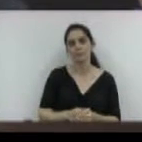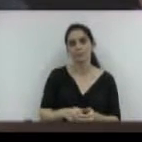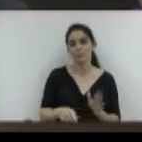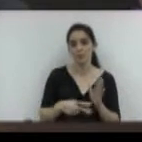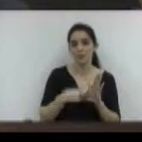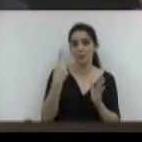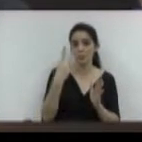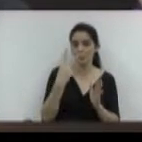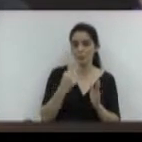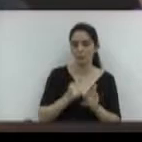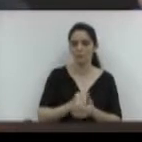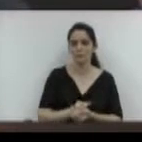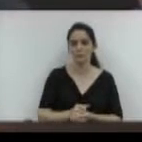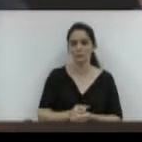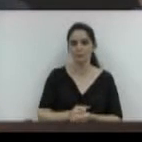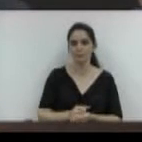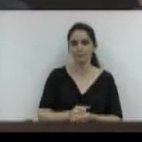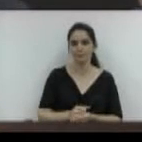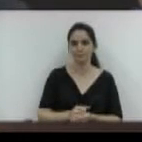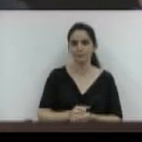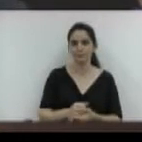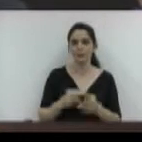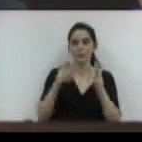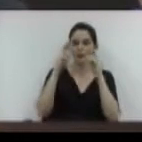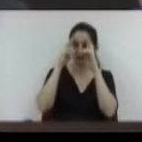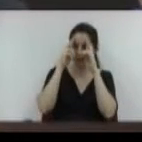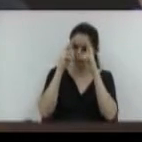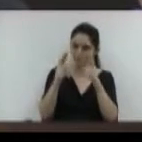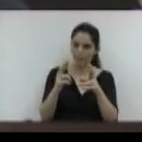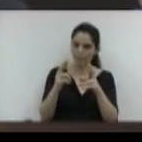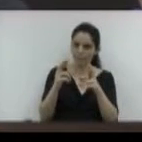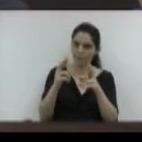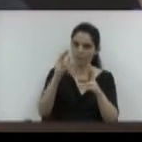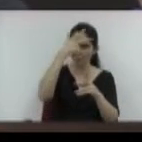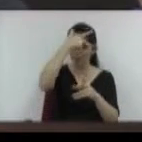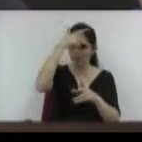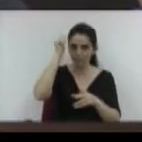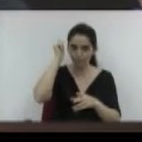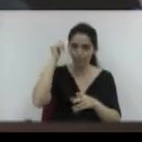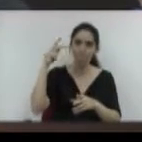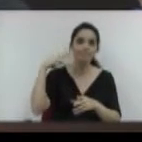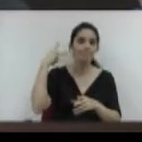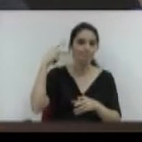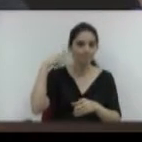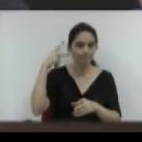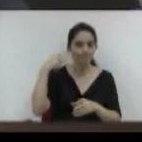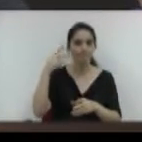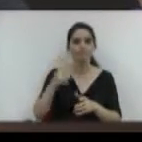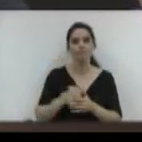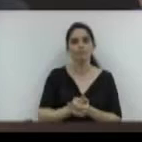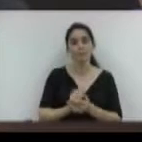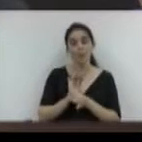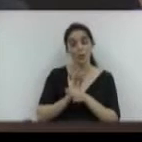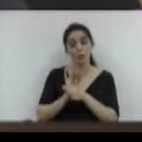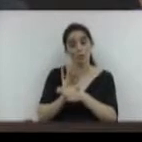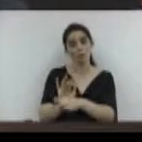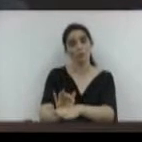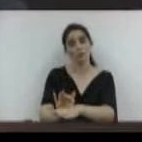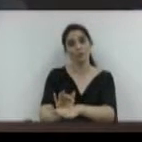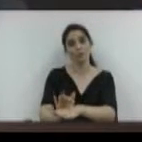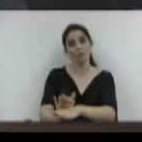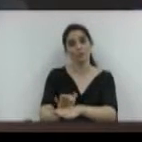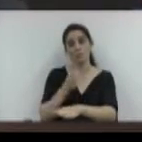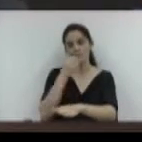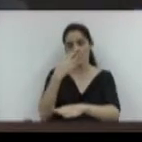Segundo, agir com respeito ao executivo e ao legislativo, colaborando para o